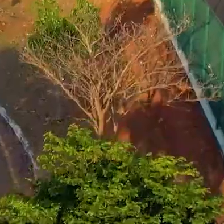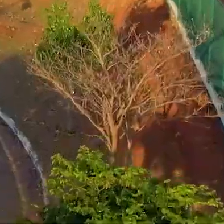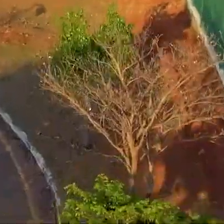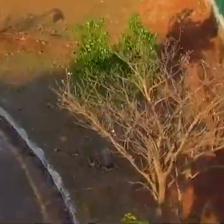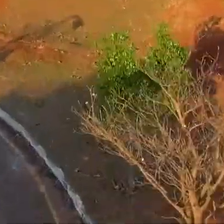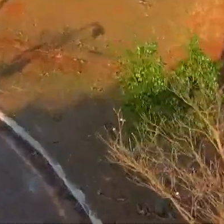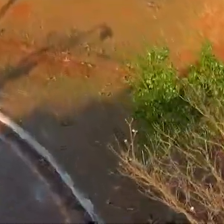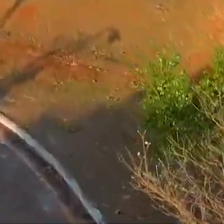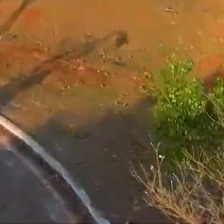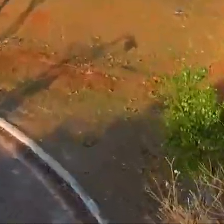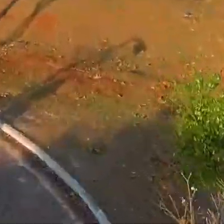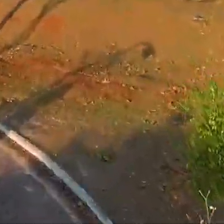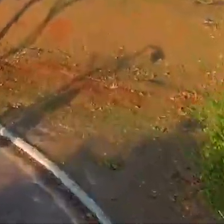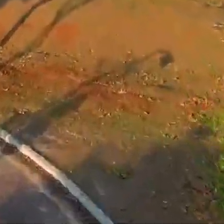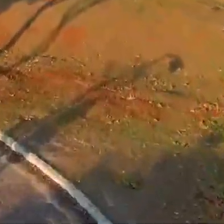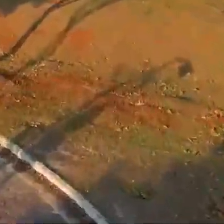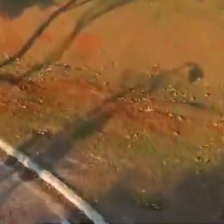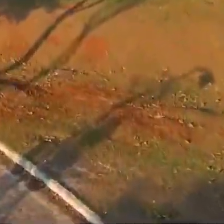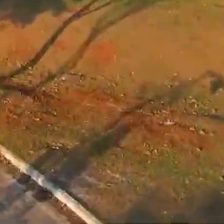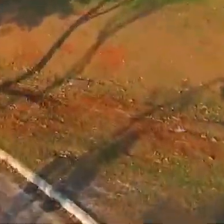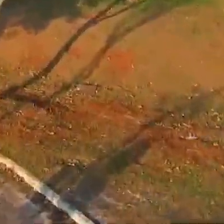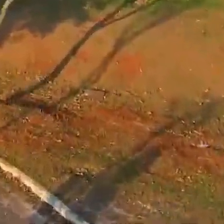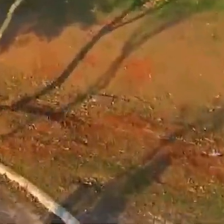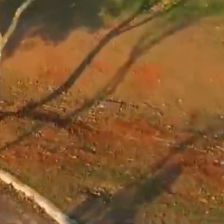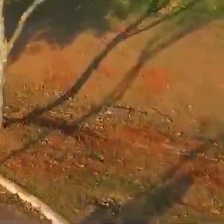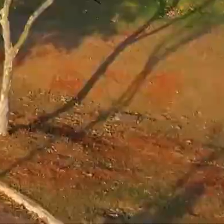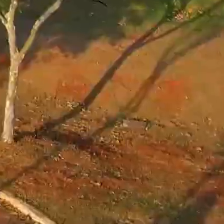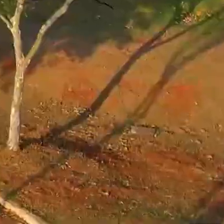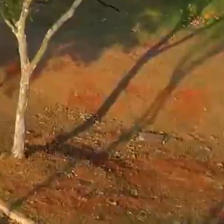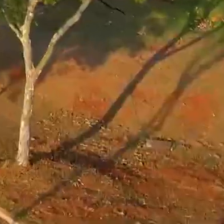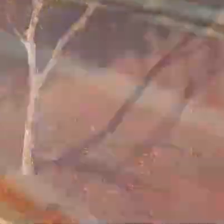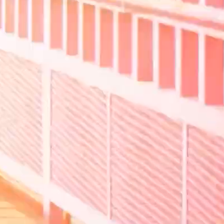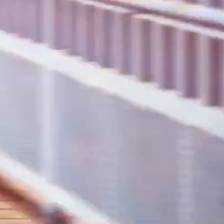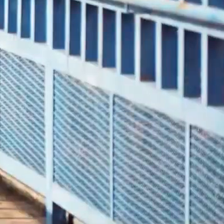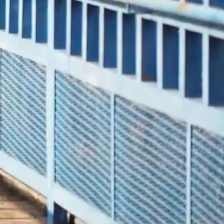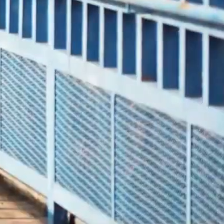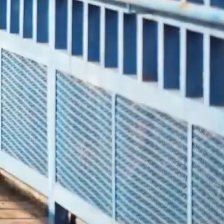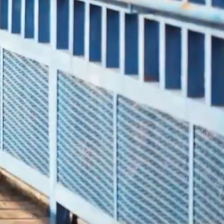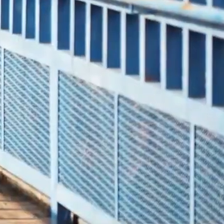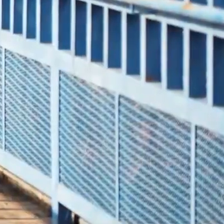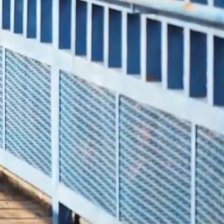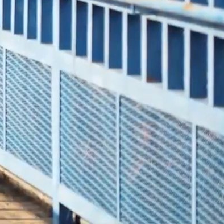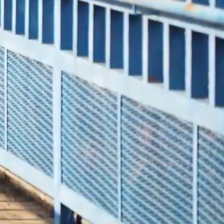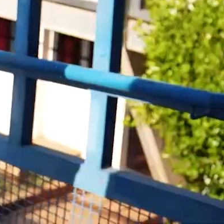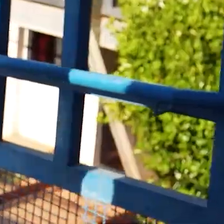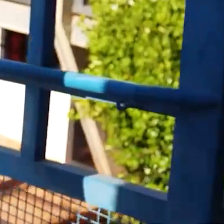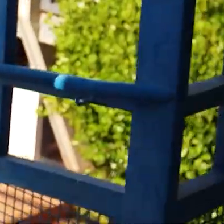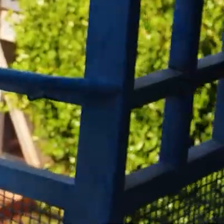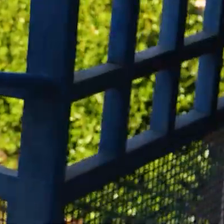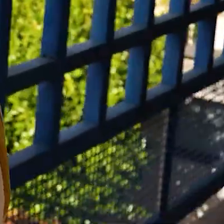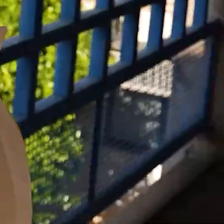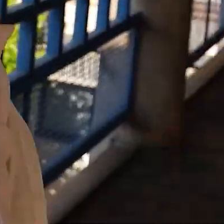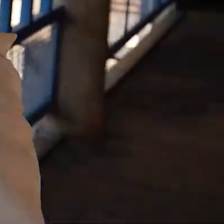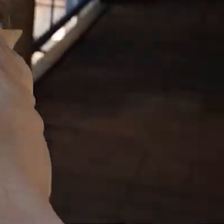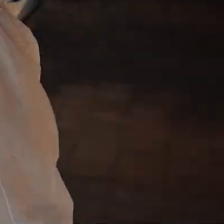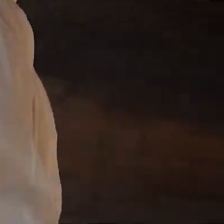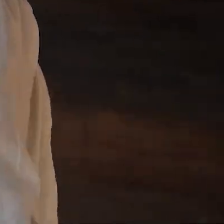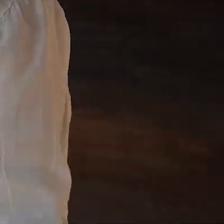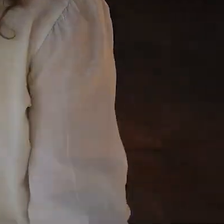ideias e suas histórias vão muito além dos muros da universidade. Cada pessoa deve ser